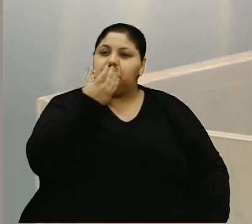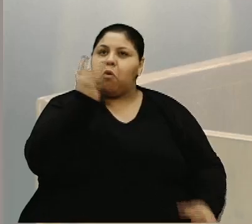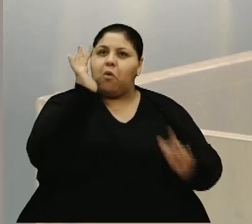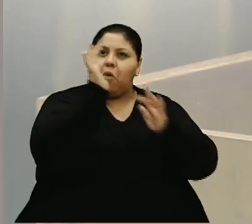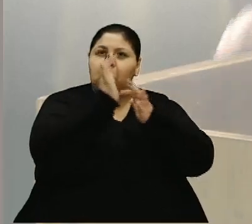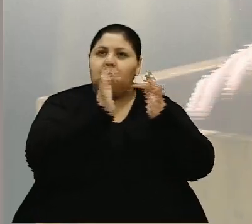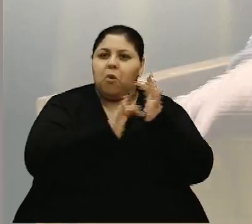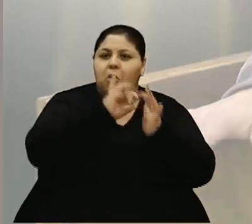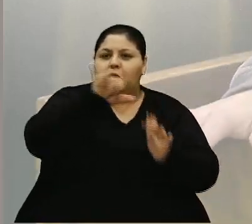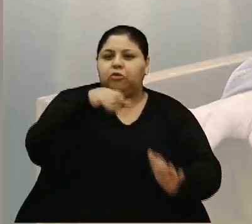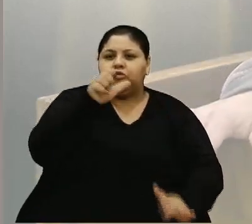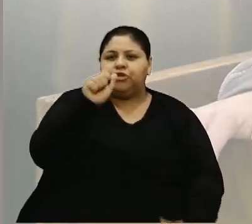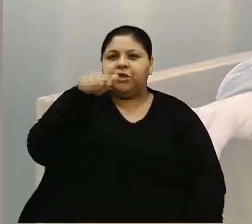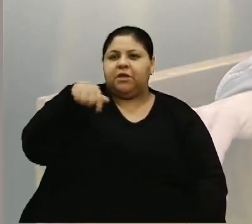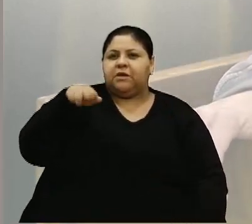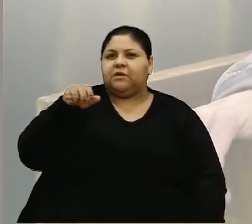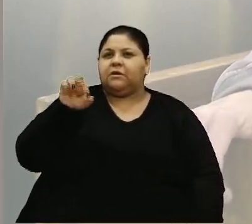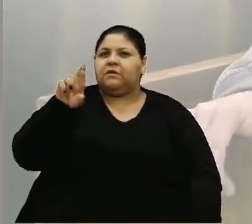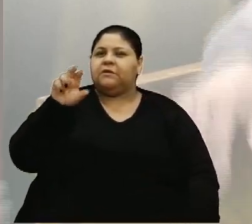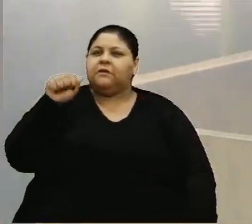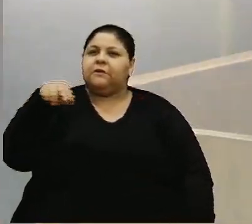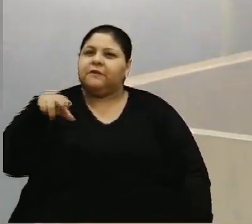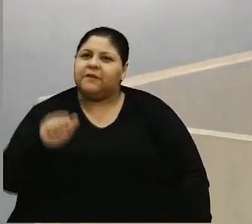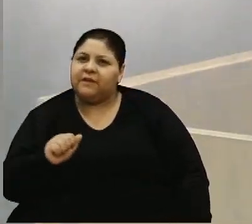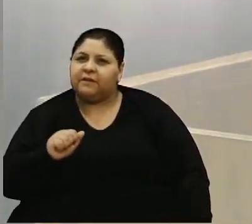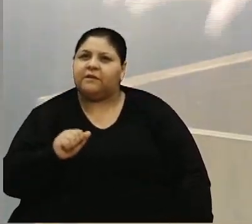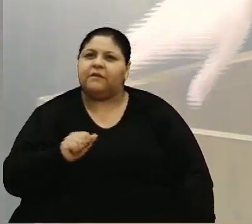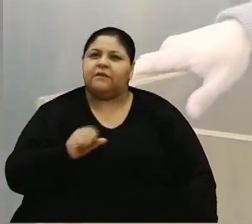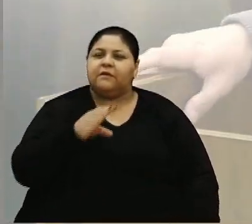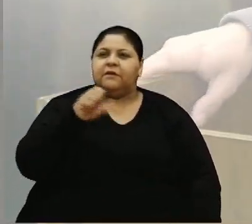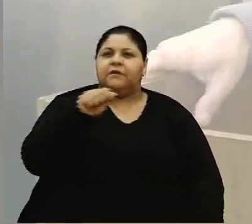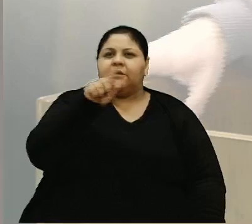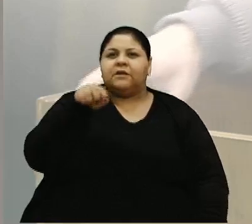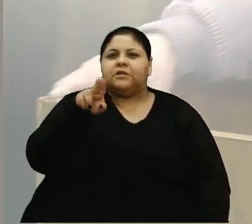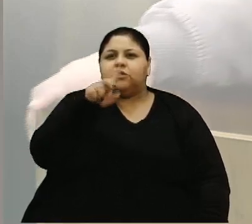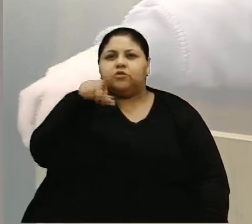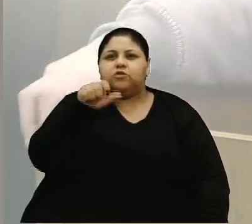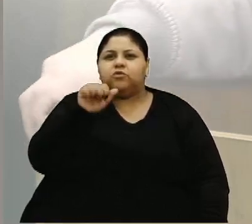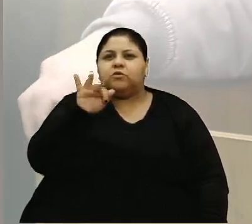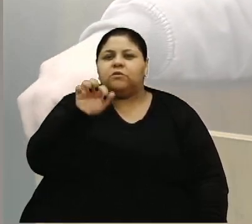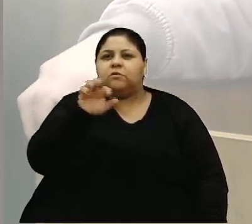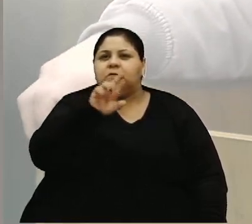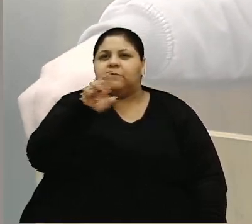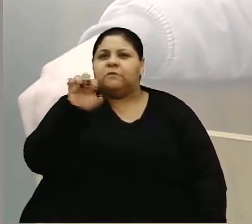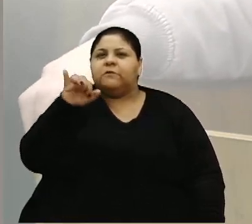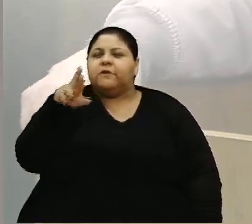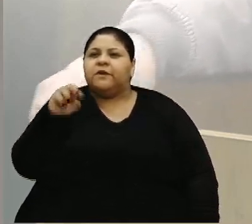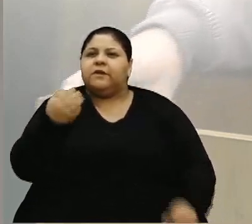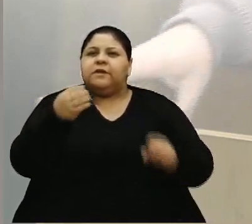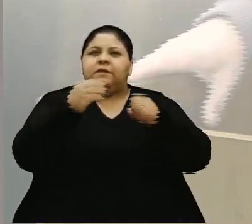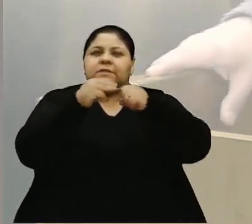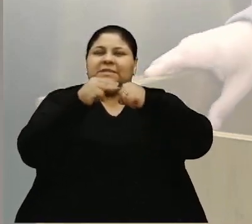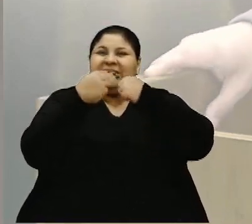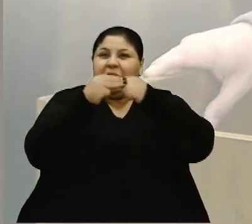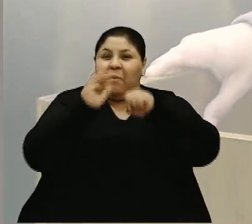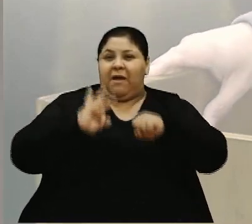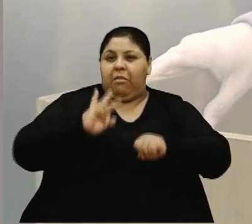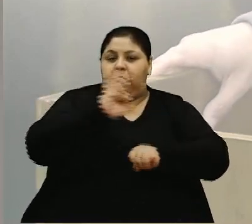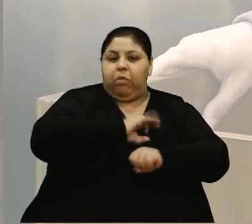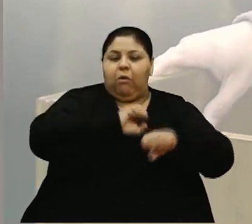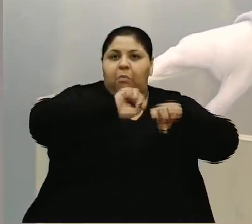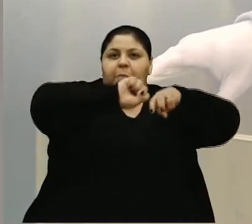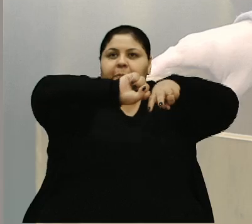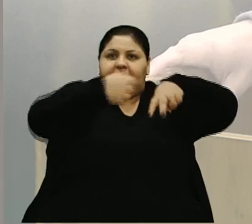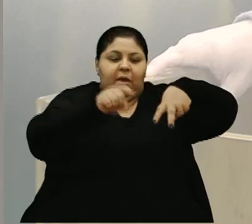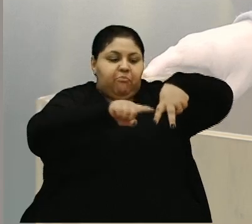na Jaquirana, lá na Barra da Chapada, lá em Cazuza Ferreira, aqui em São Marcos, Flores da Cunha, o cara quebra uma perna,